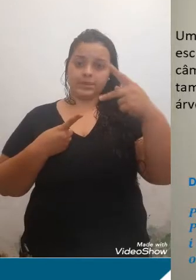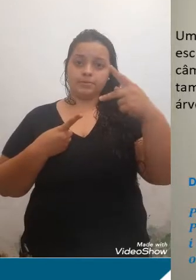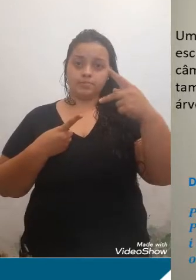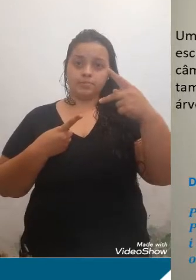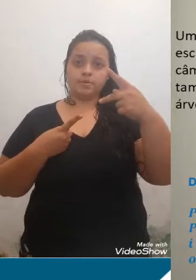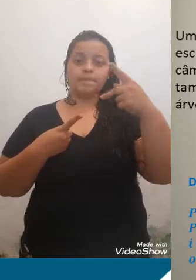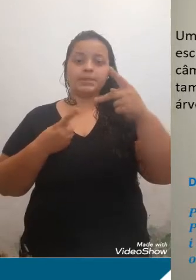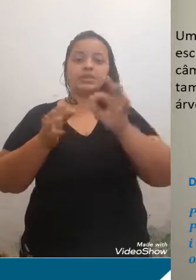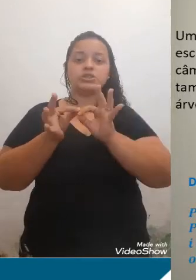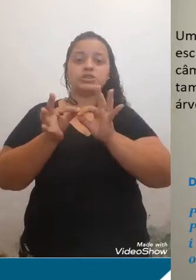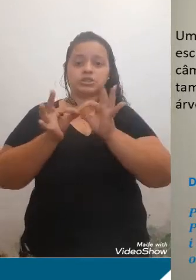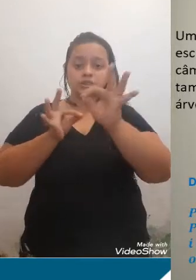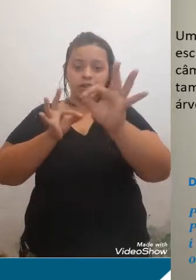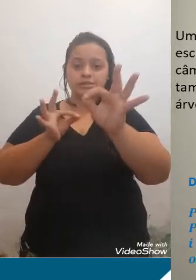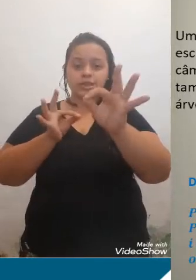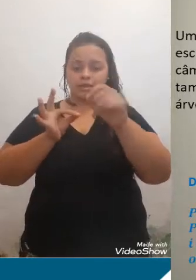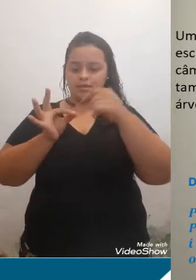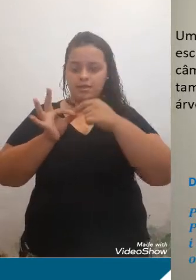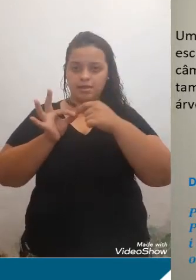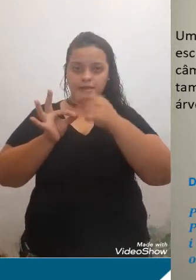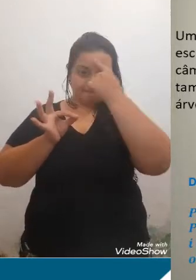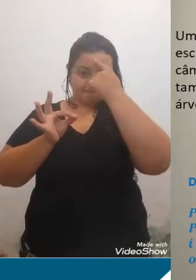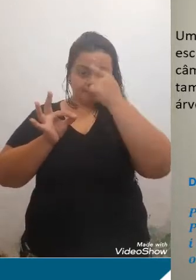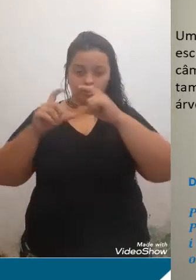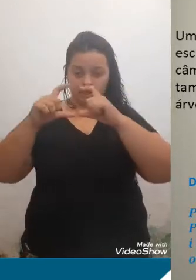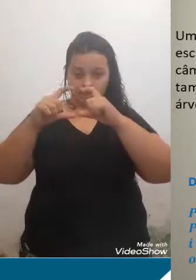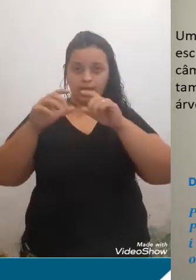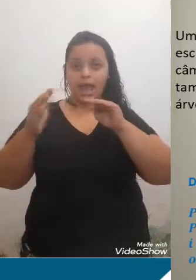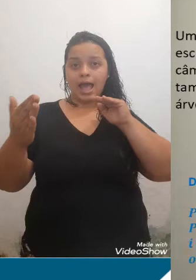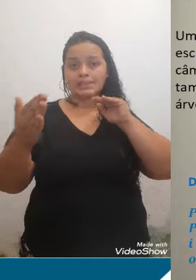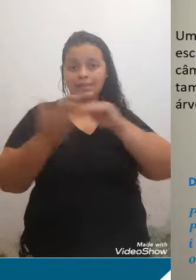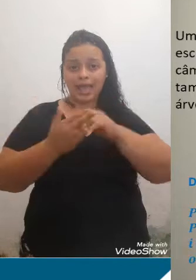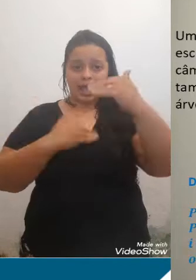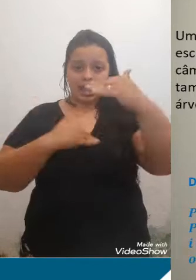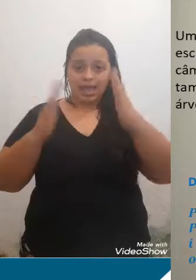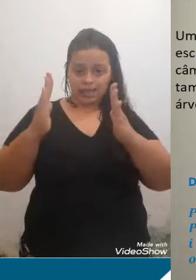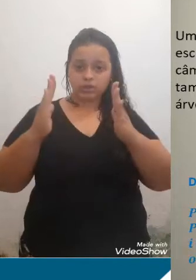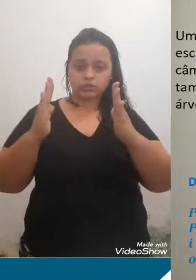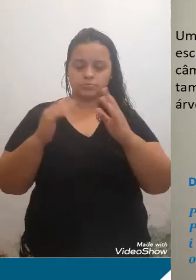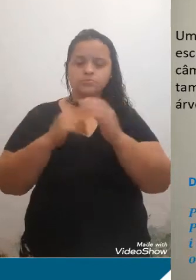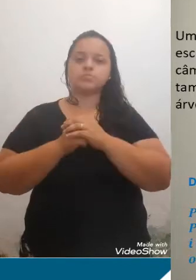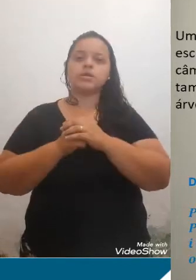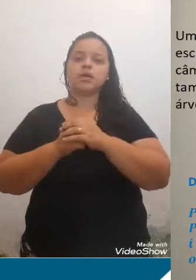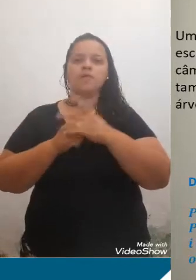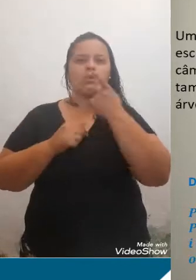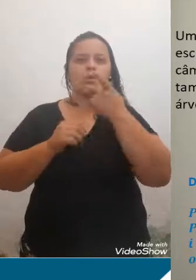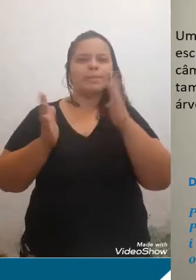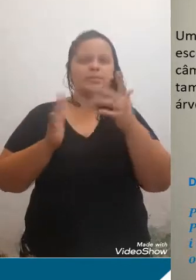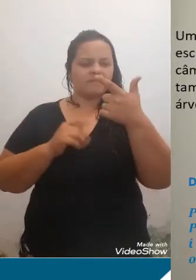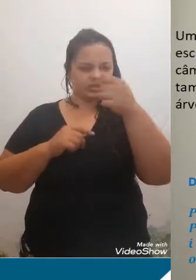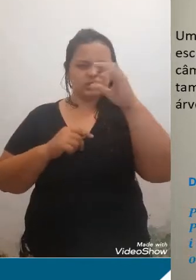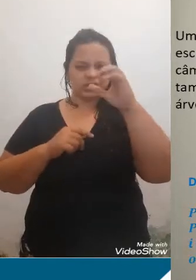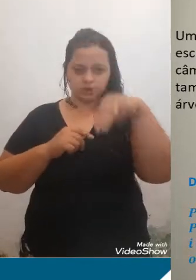Primeiro aí o P. O P é a distância do objeto até a câmara escura, que ele falou que é